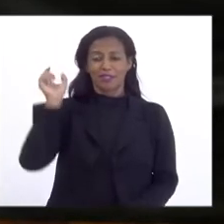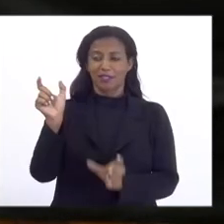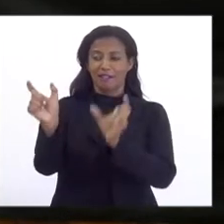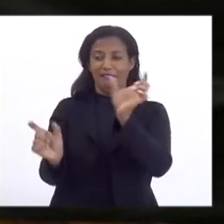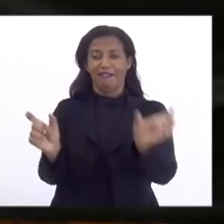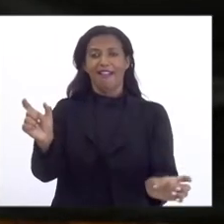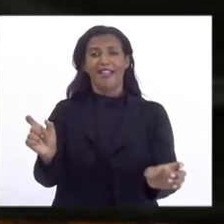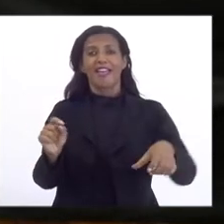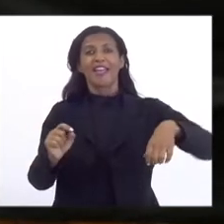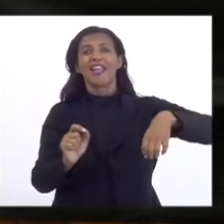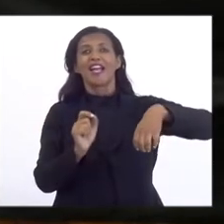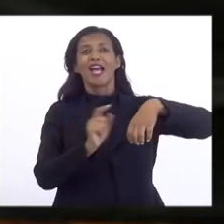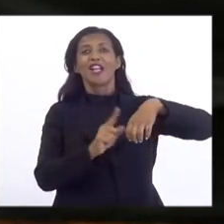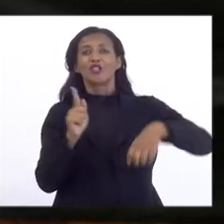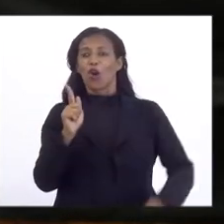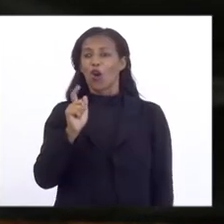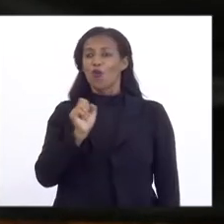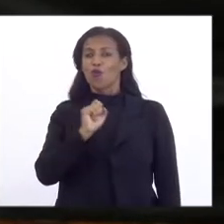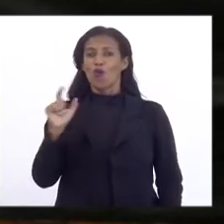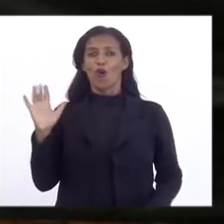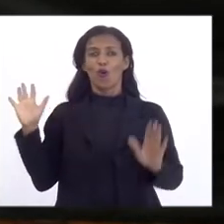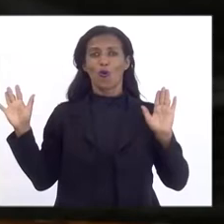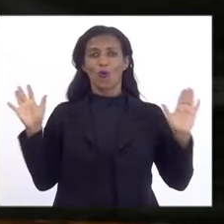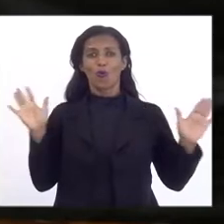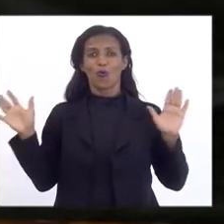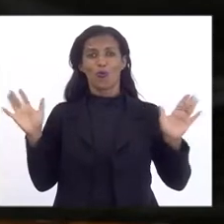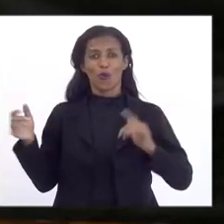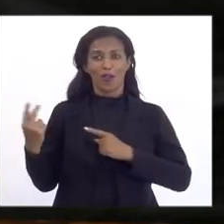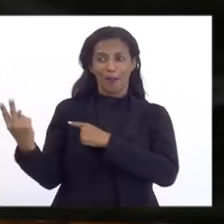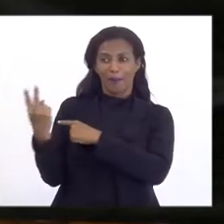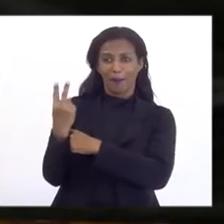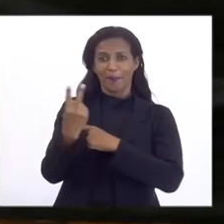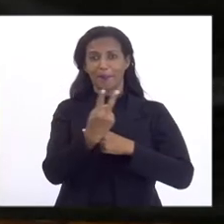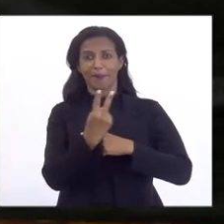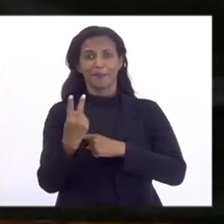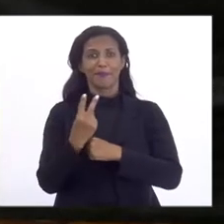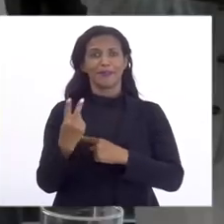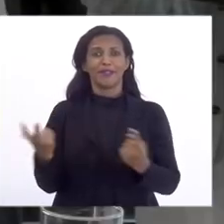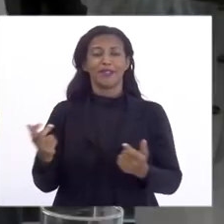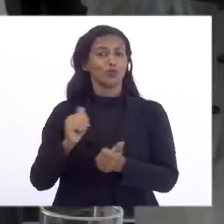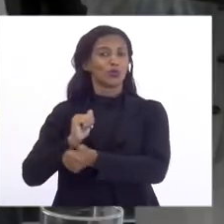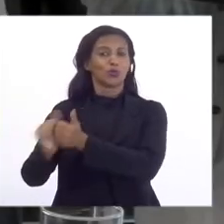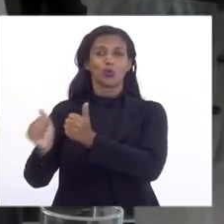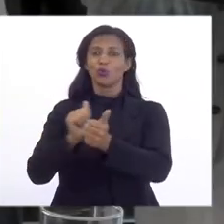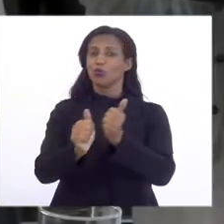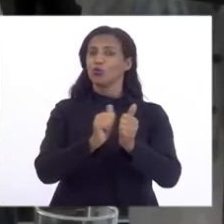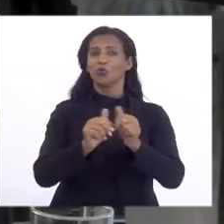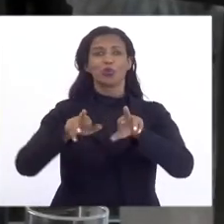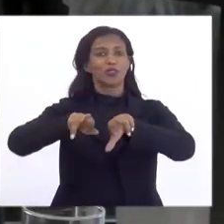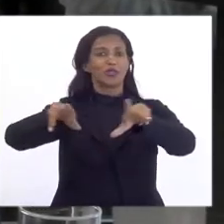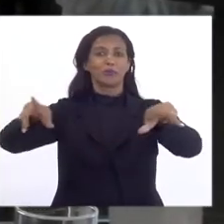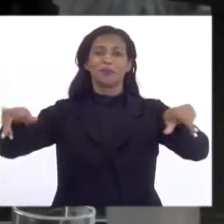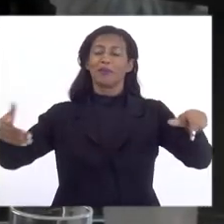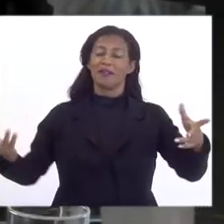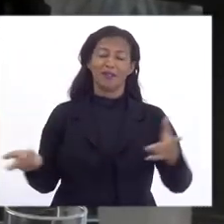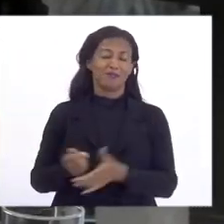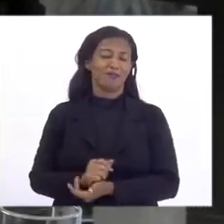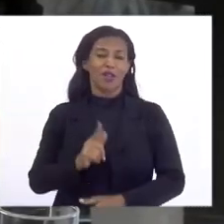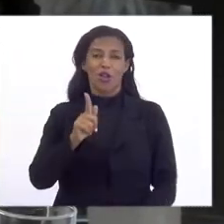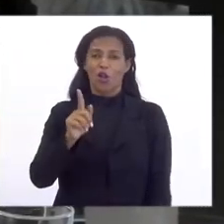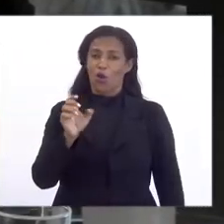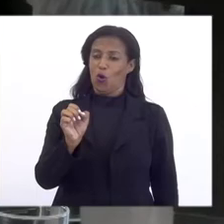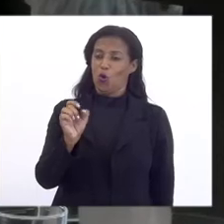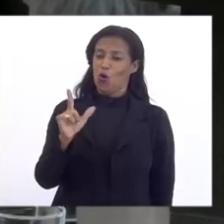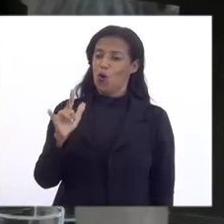são goleiros, e na defesa de não fazer o gol, todos os esportes não tem diferença nenhuma,